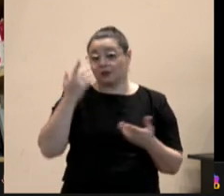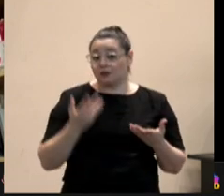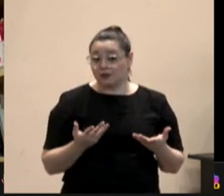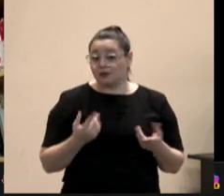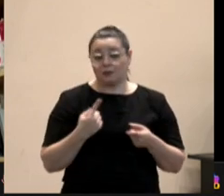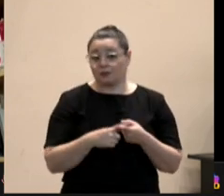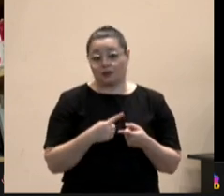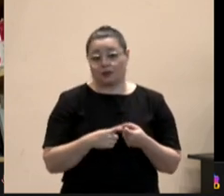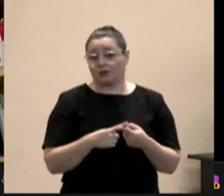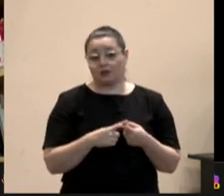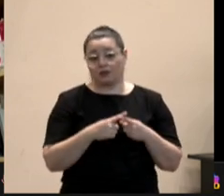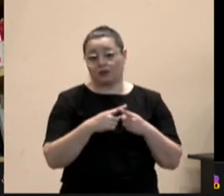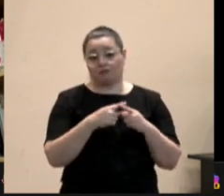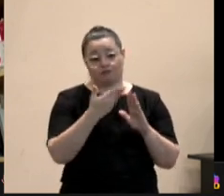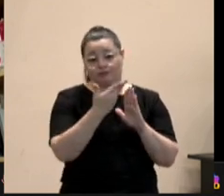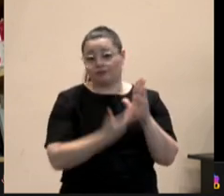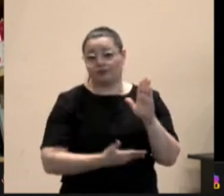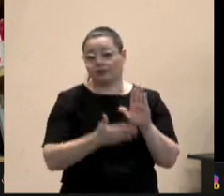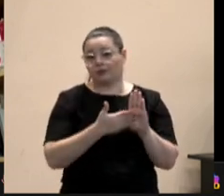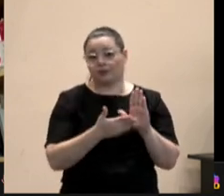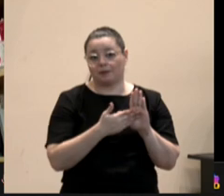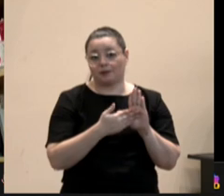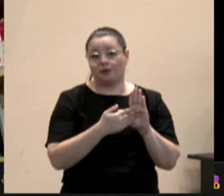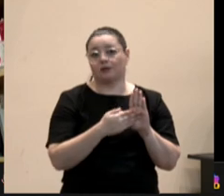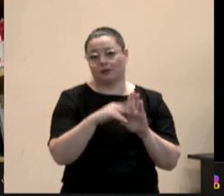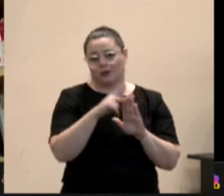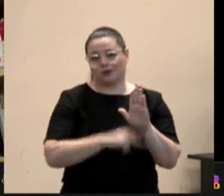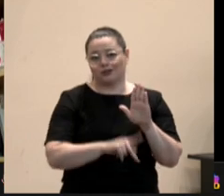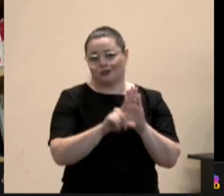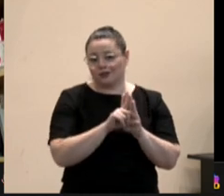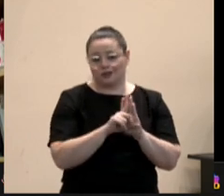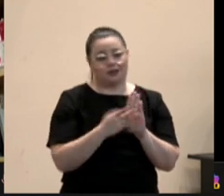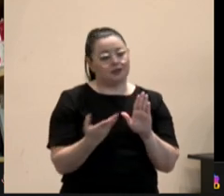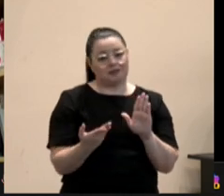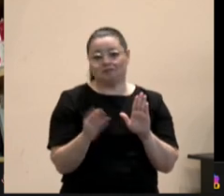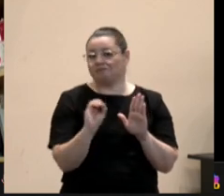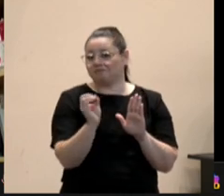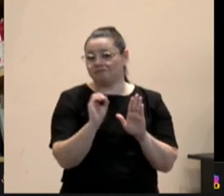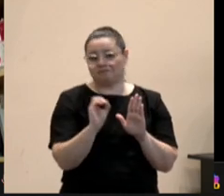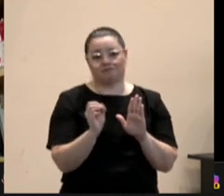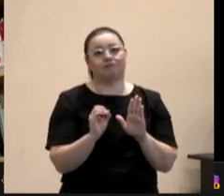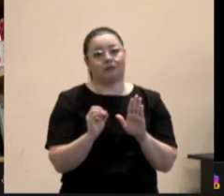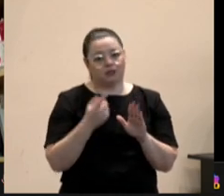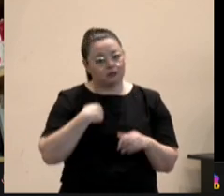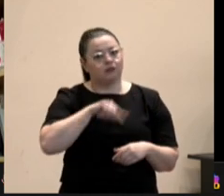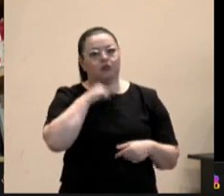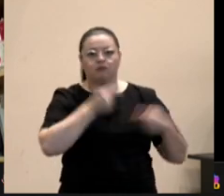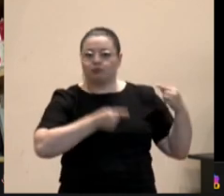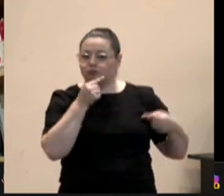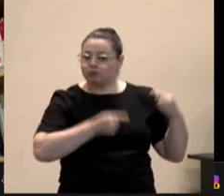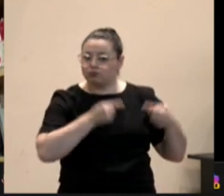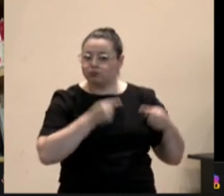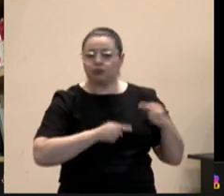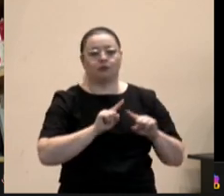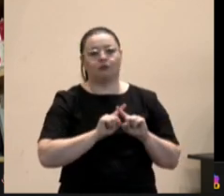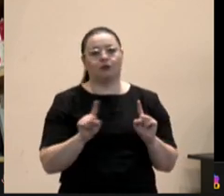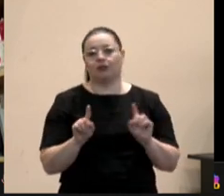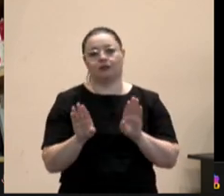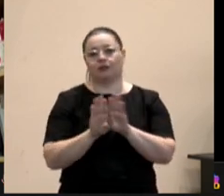não aparecem na proposta do PL encaminhado e que foi muito debatido no nosso eixo.